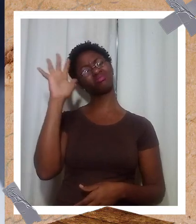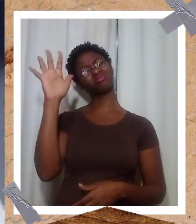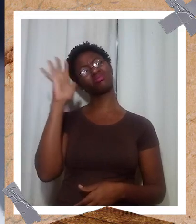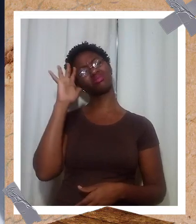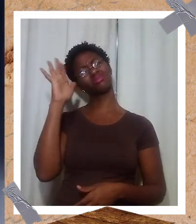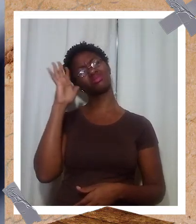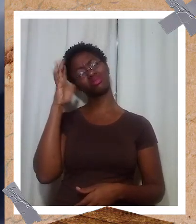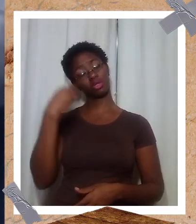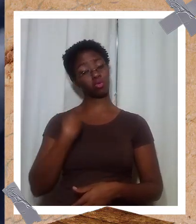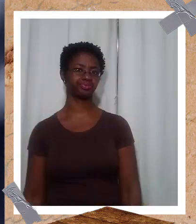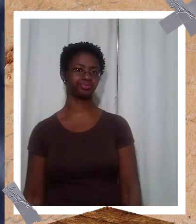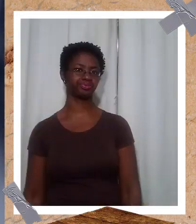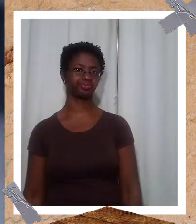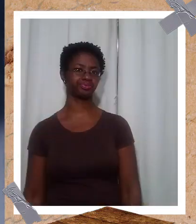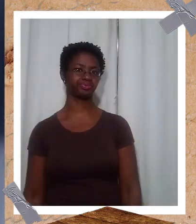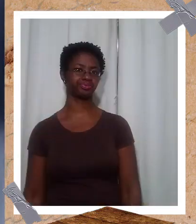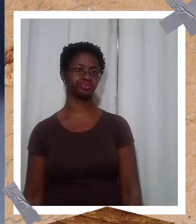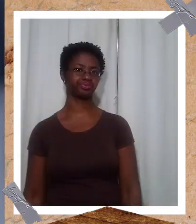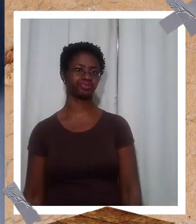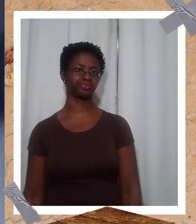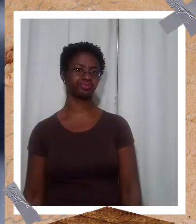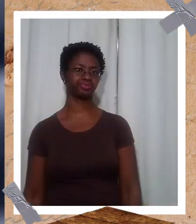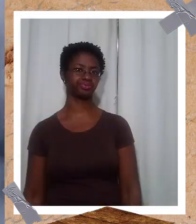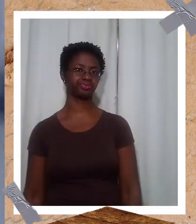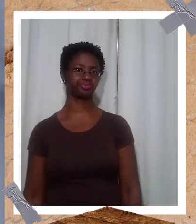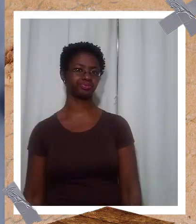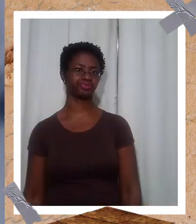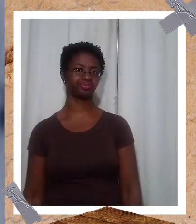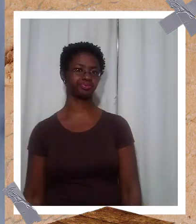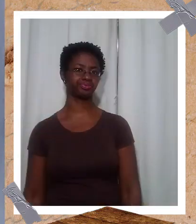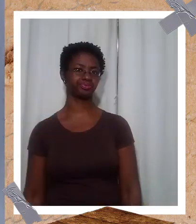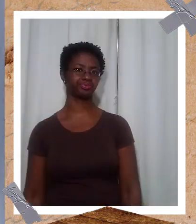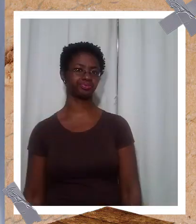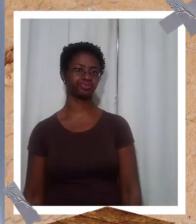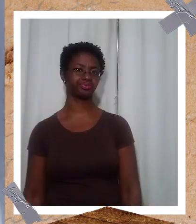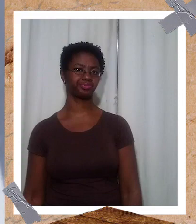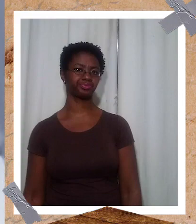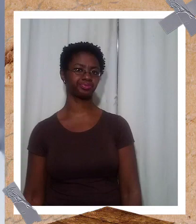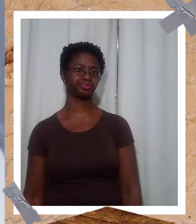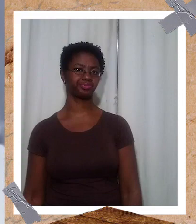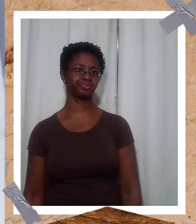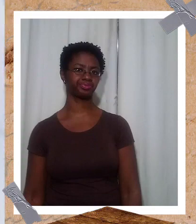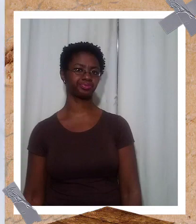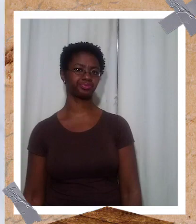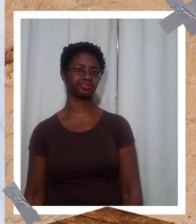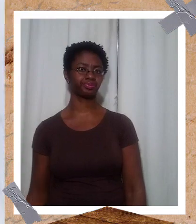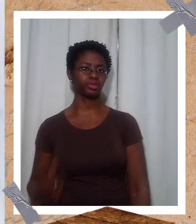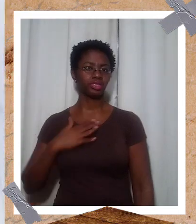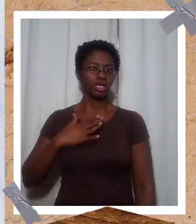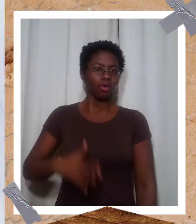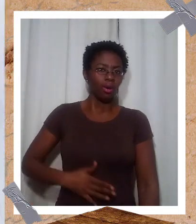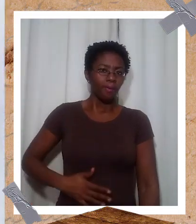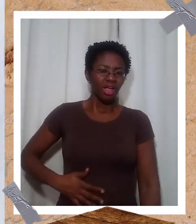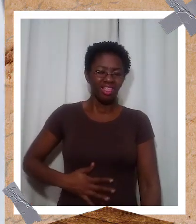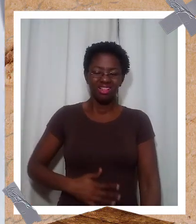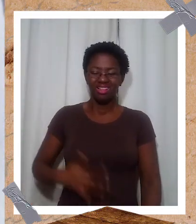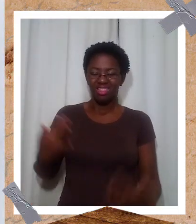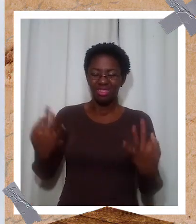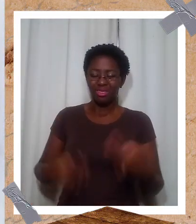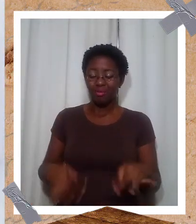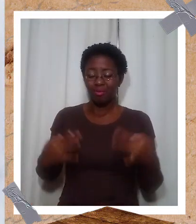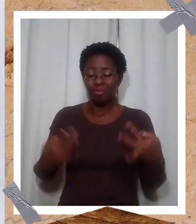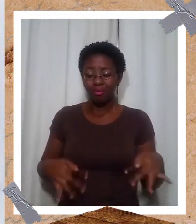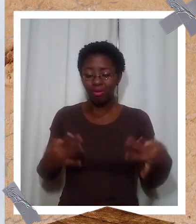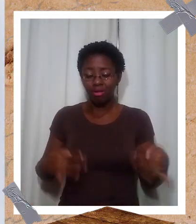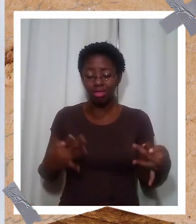forma de retribuição ao pão que me alimentou em momentos tão importantes de minha história recente, meu ventre começa a doer. A